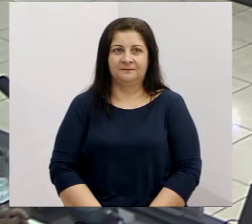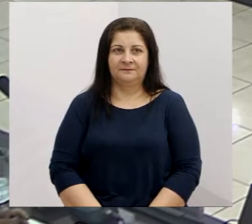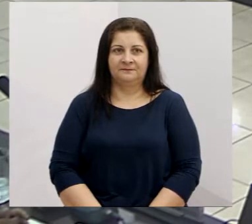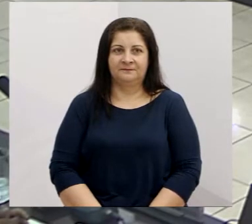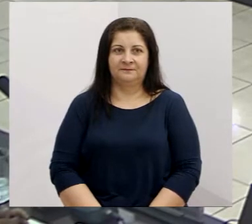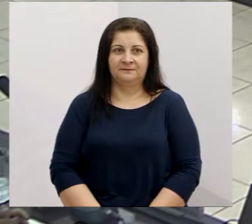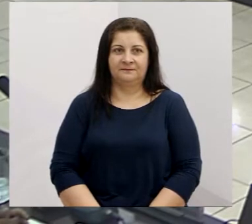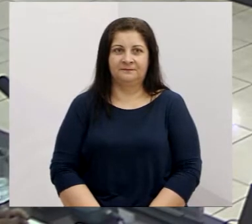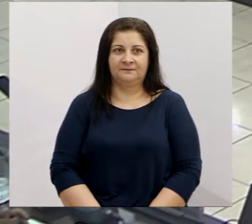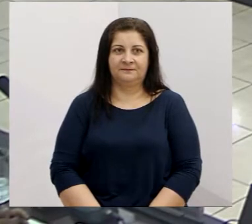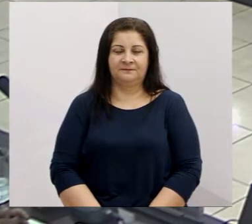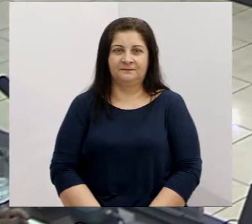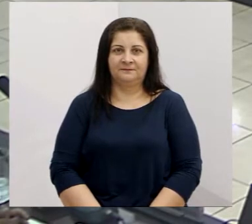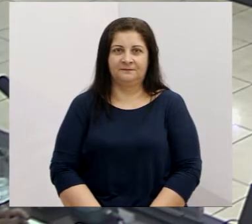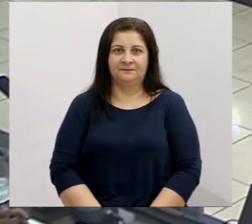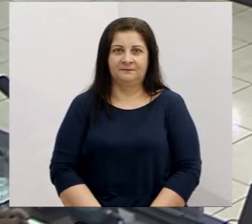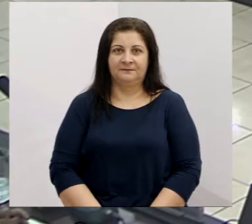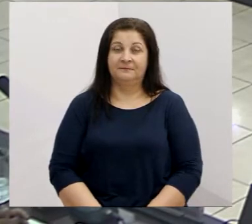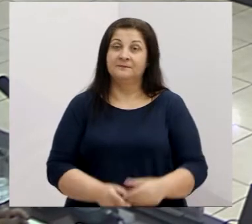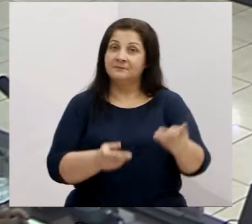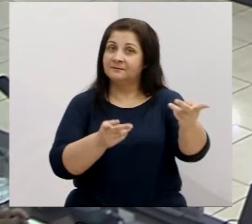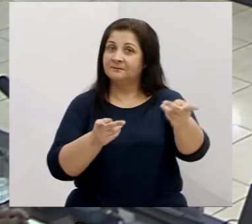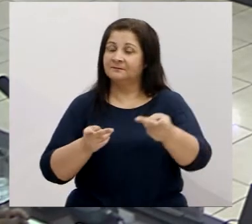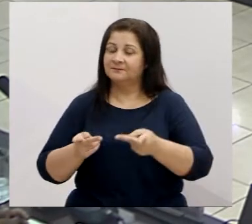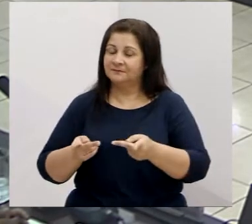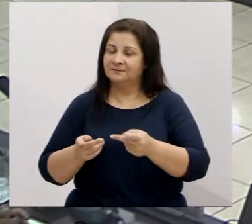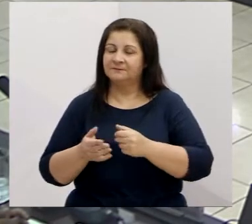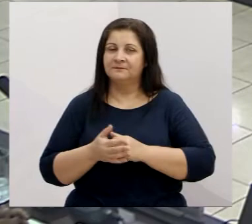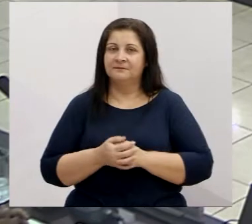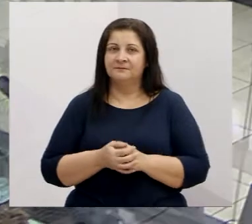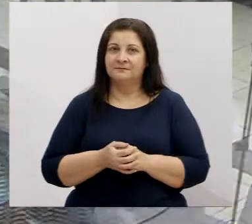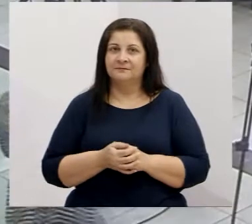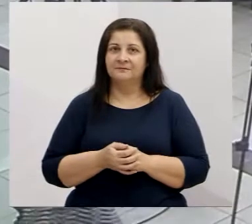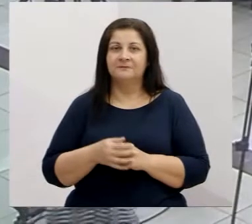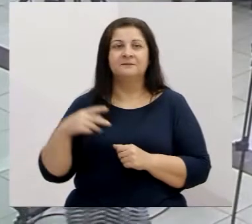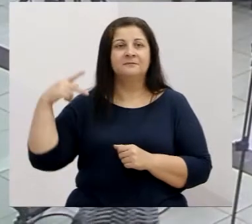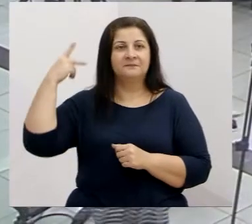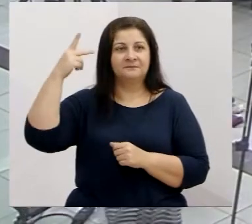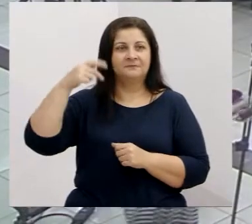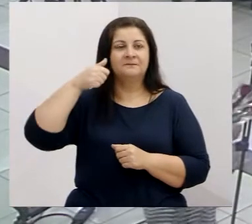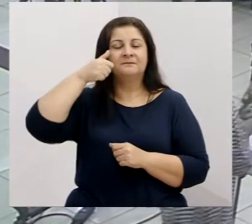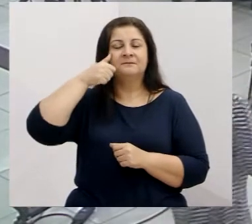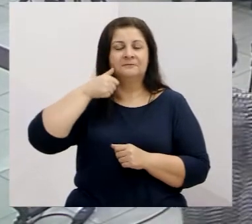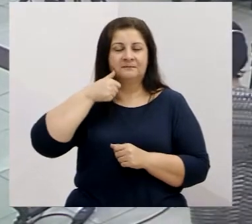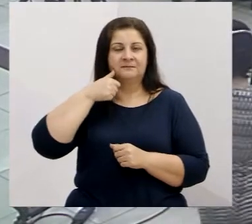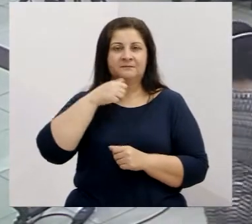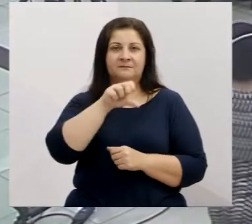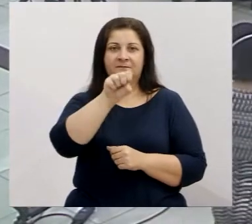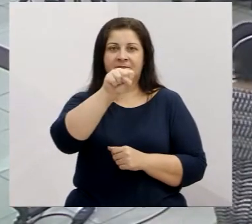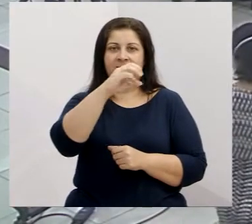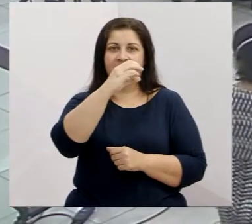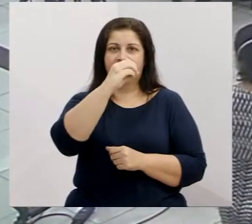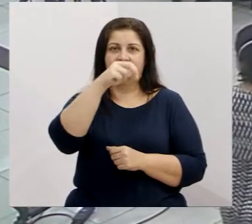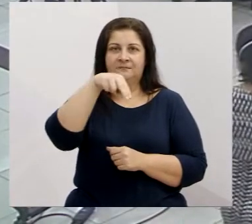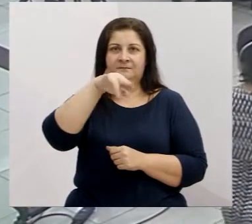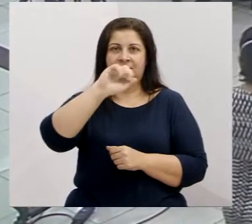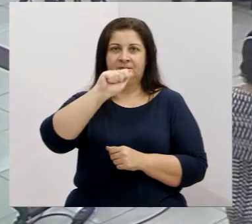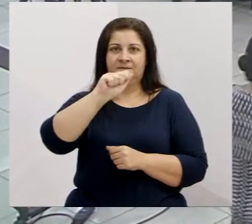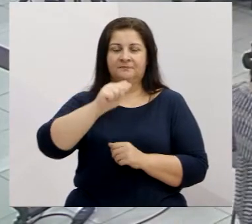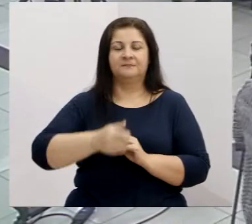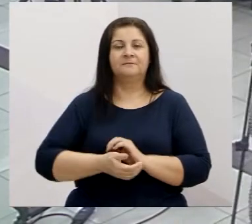E aí e convidamos agora a nossa outra vereadora mulher vereadora Sônia patas da Amizade